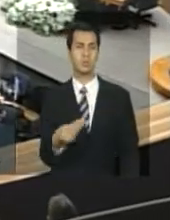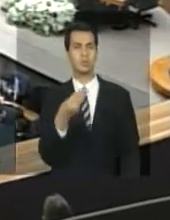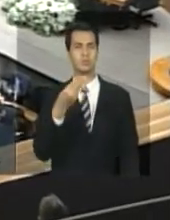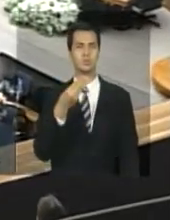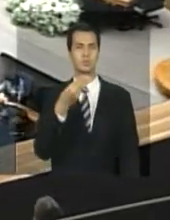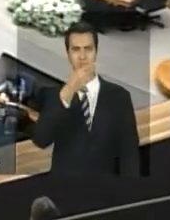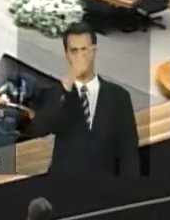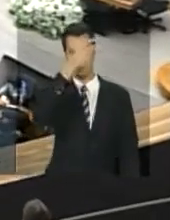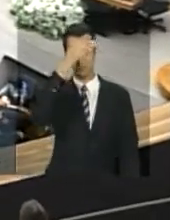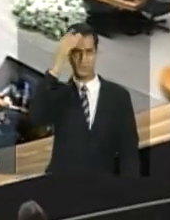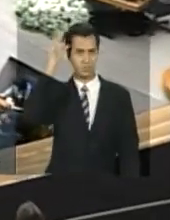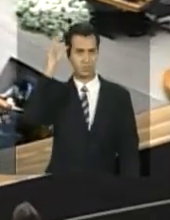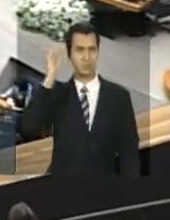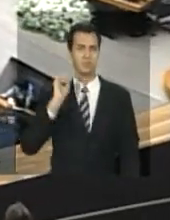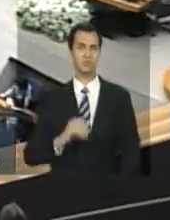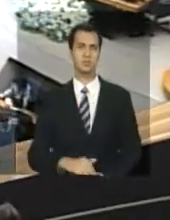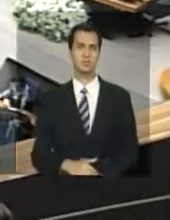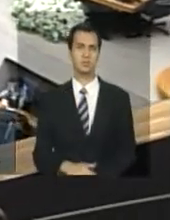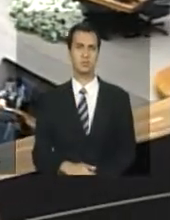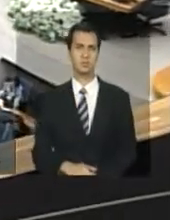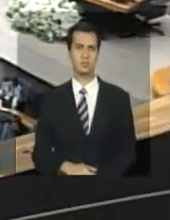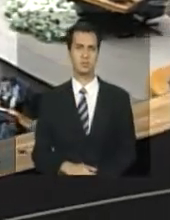clientes.